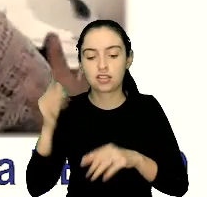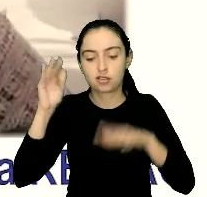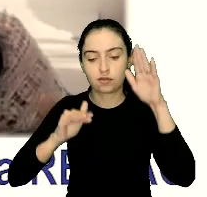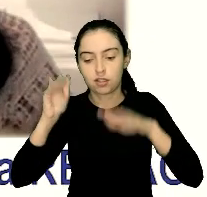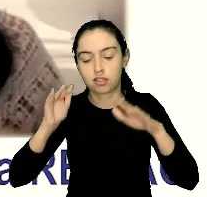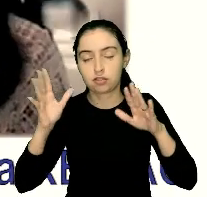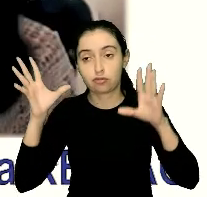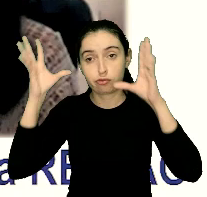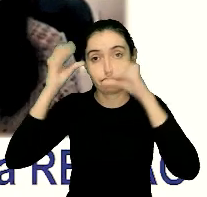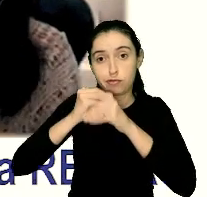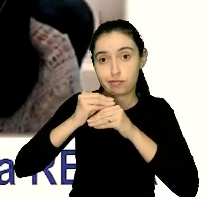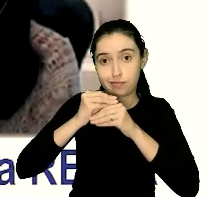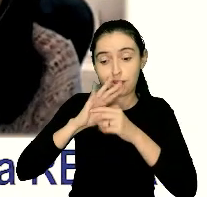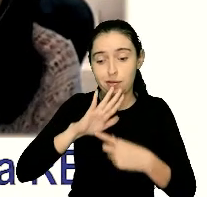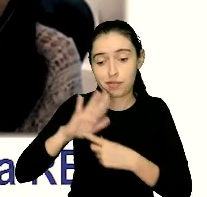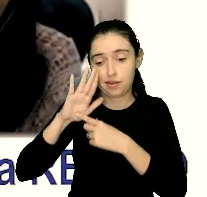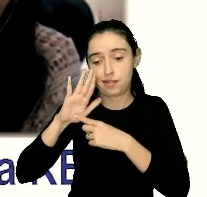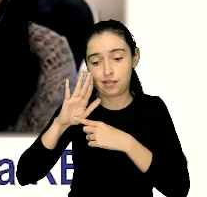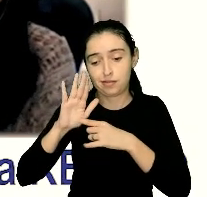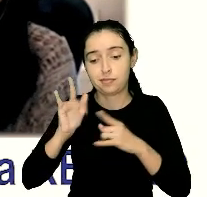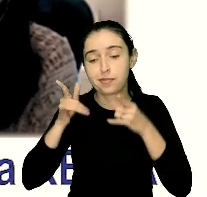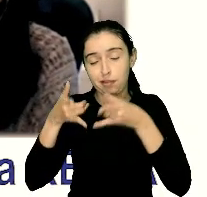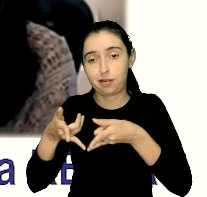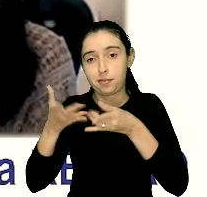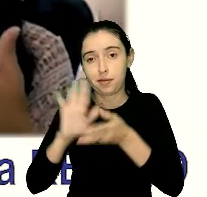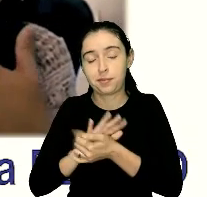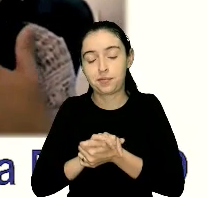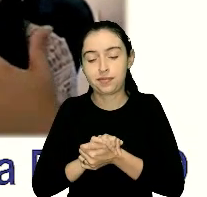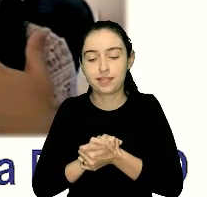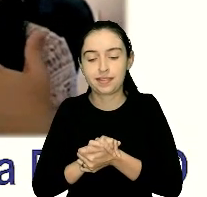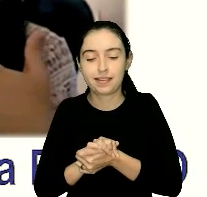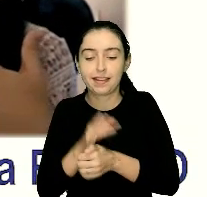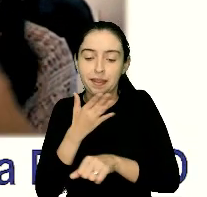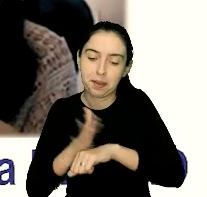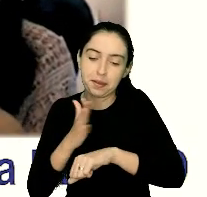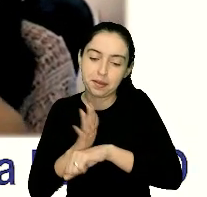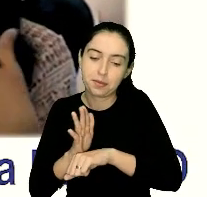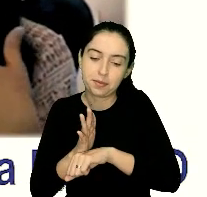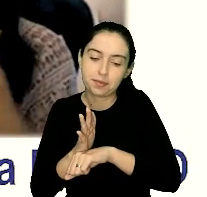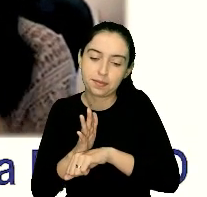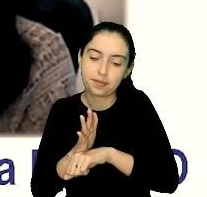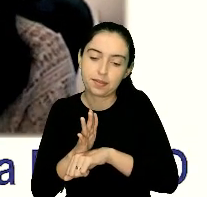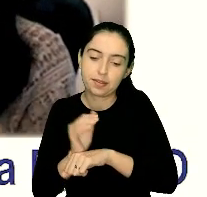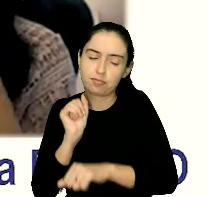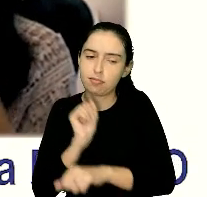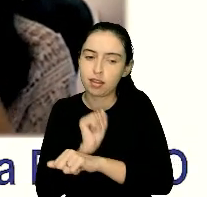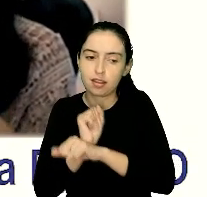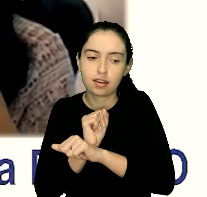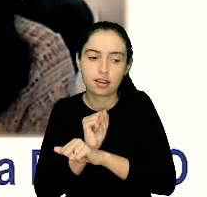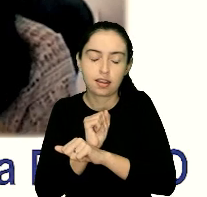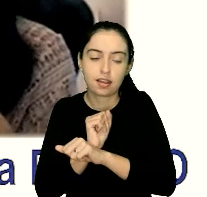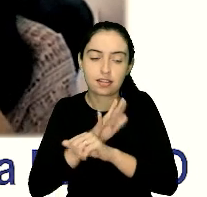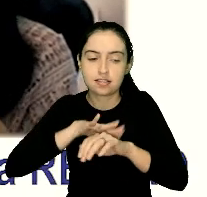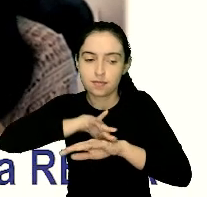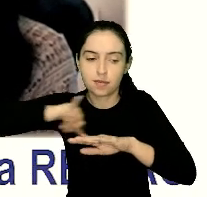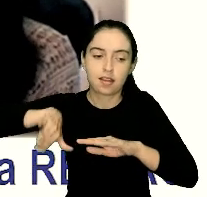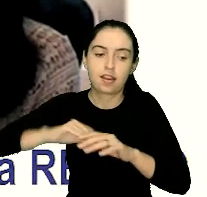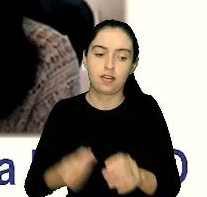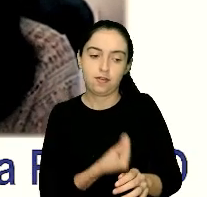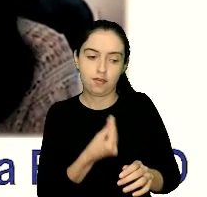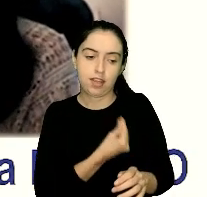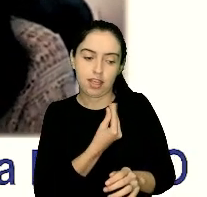cama. É uma tentativa de separar a vida pessoal da profissional, assim como a gente vem lidando com